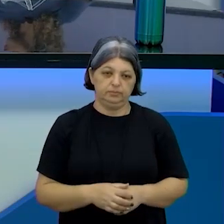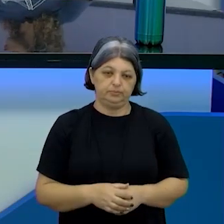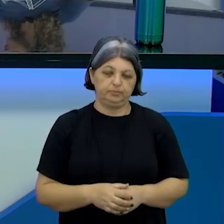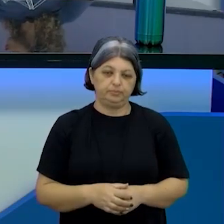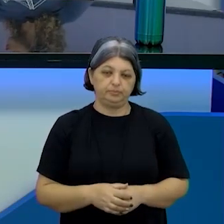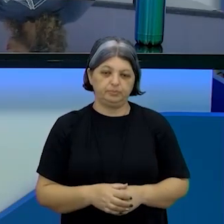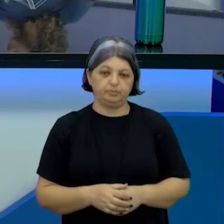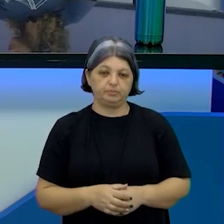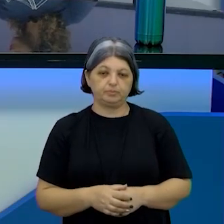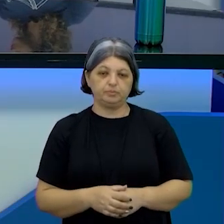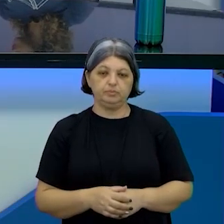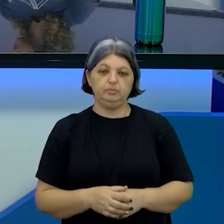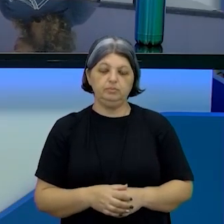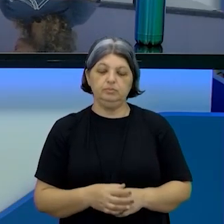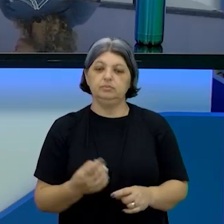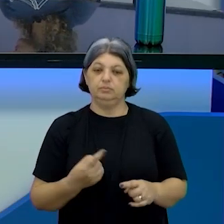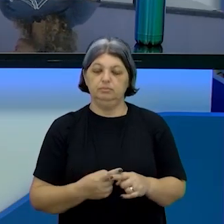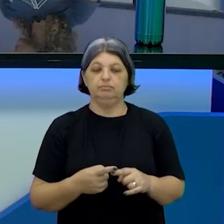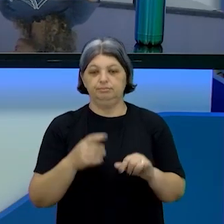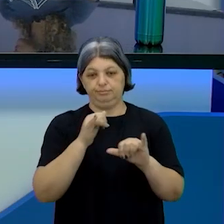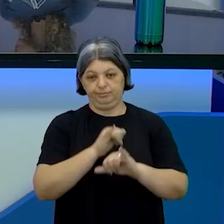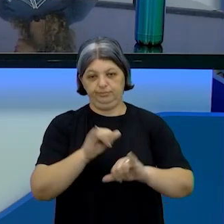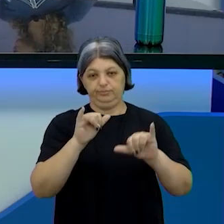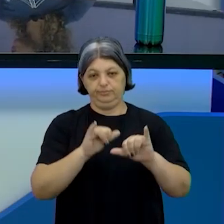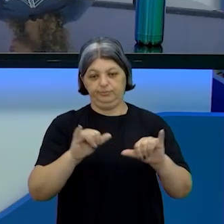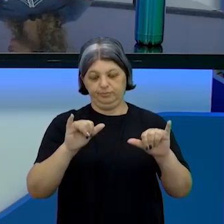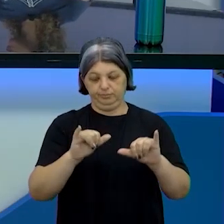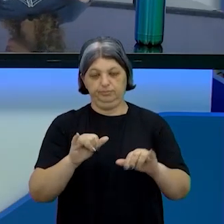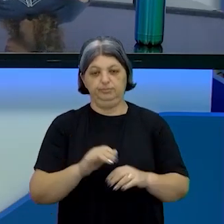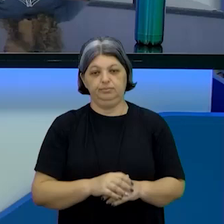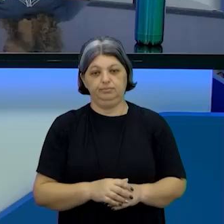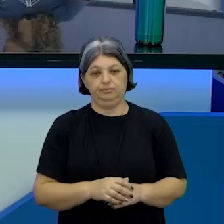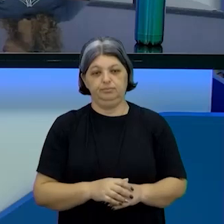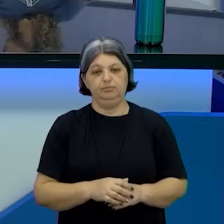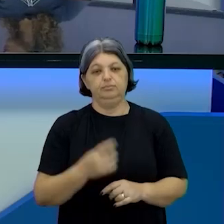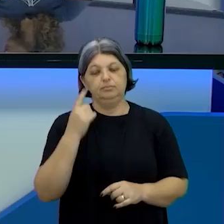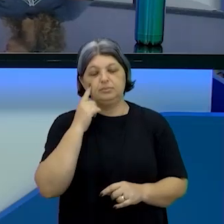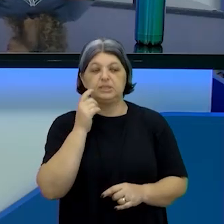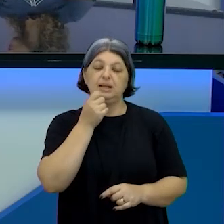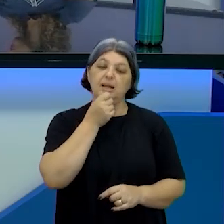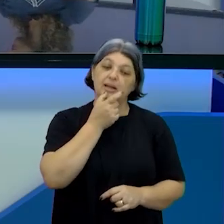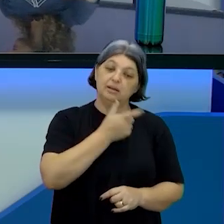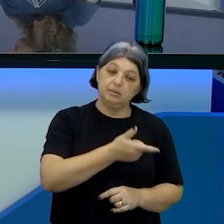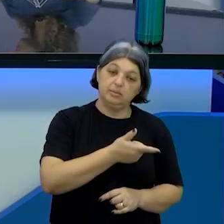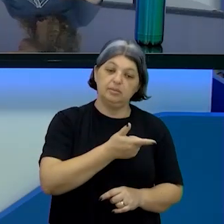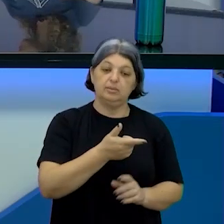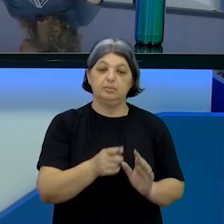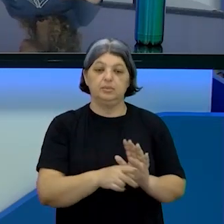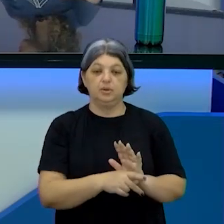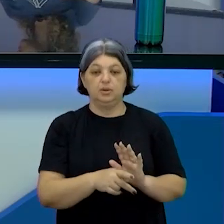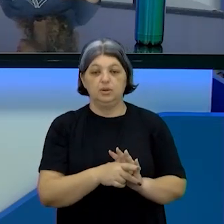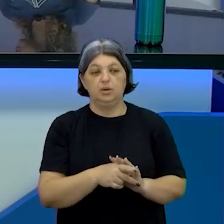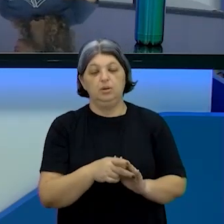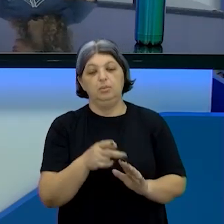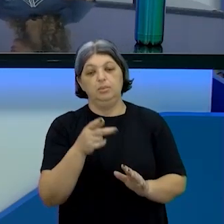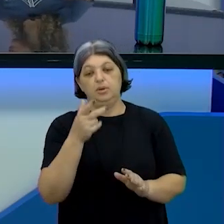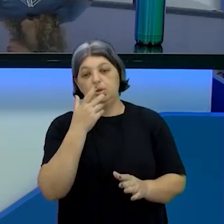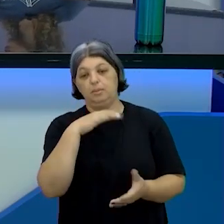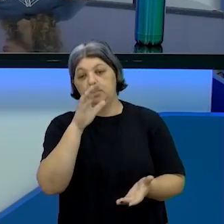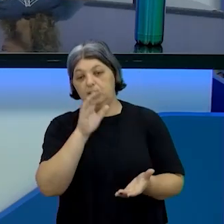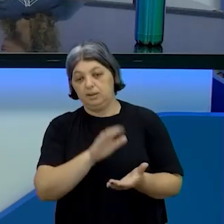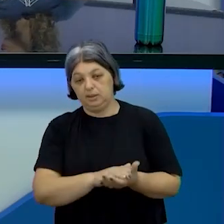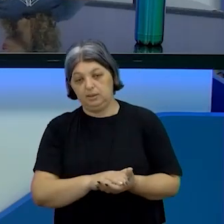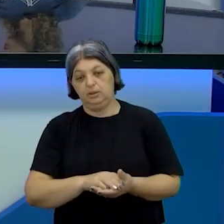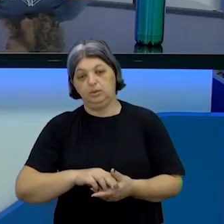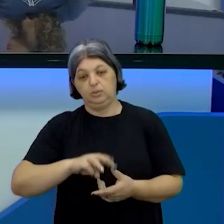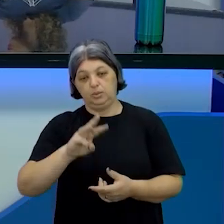sendo transmitido para o mundo inteiro, um péssimo exemplo. Romantizaram, o Will defendendo a esposa, ele é o Will Smith,